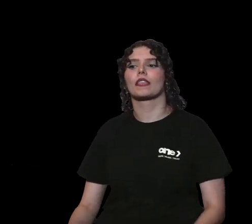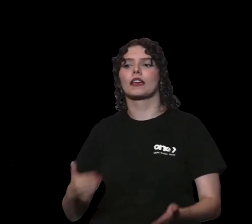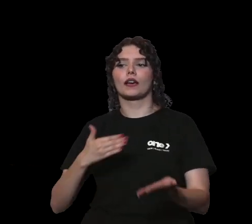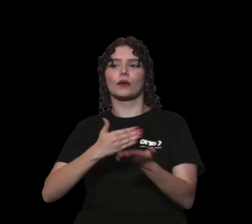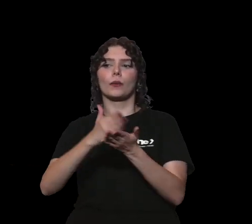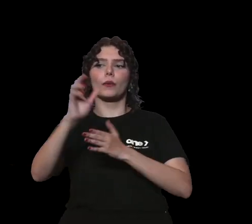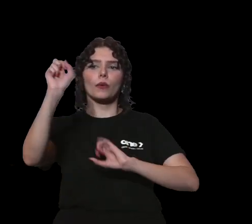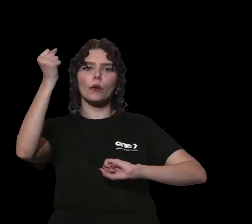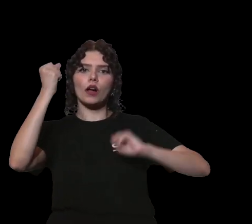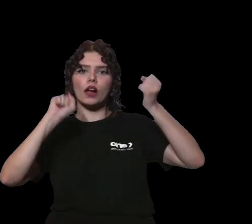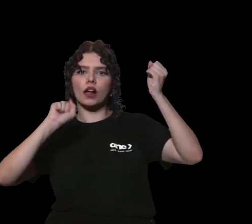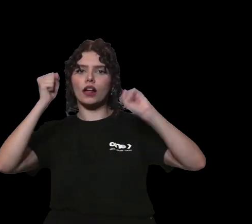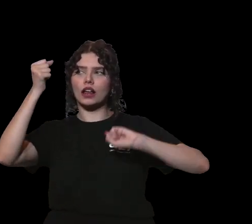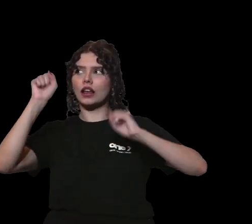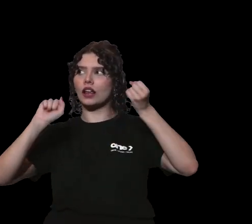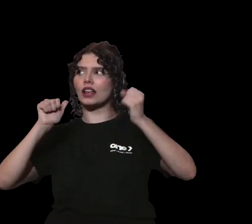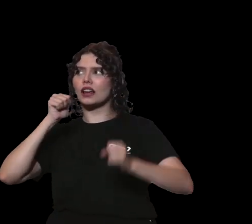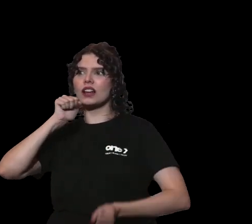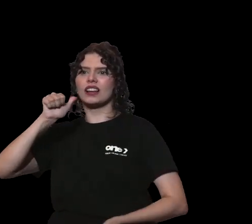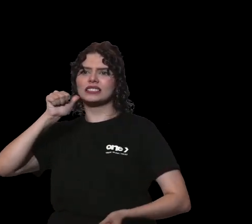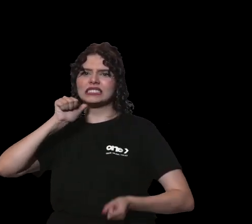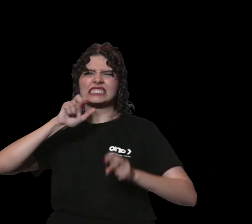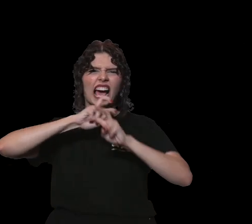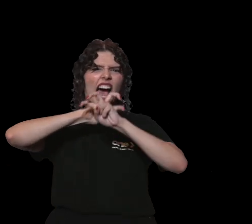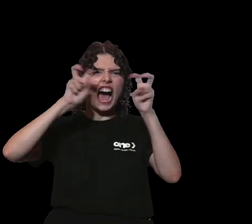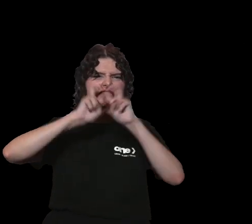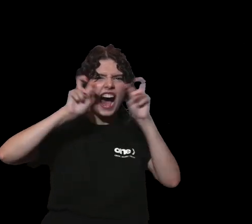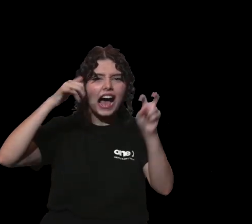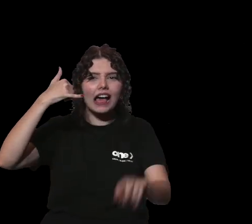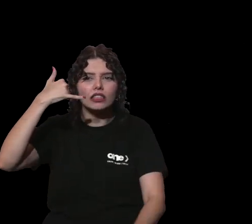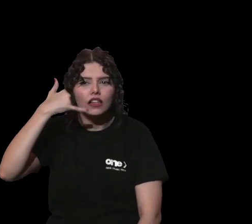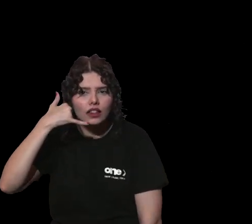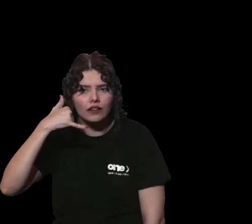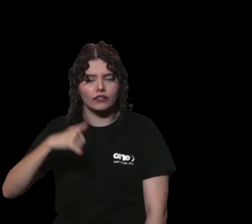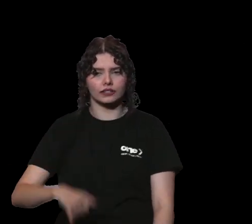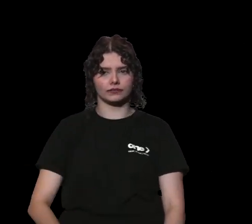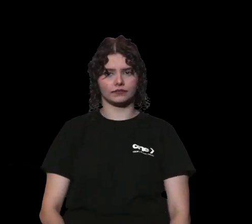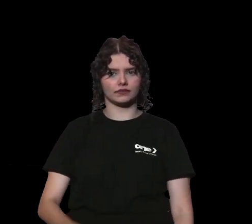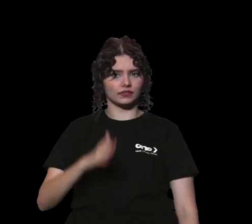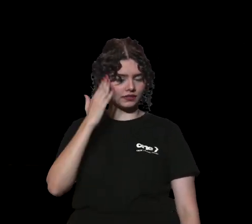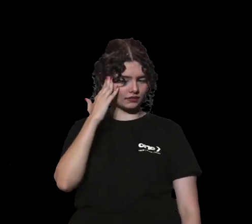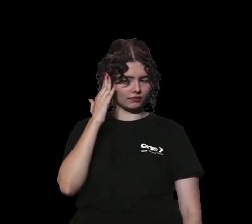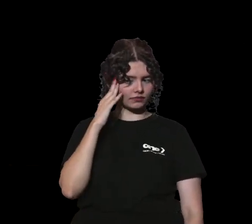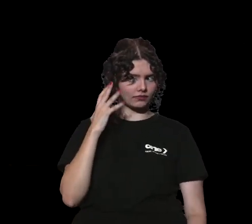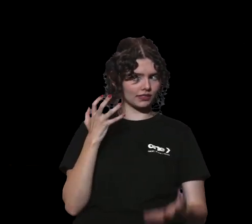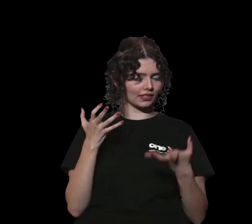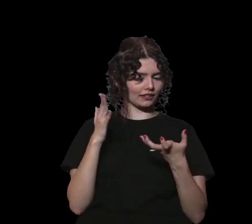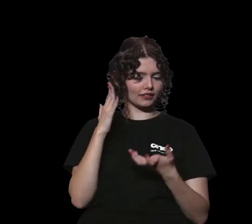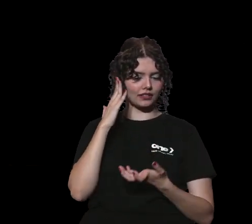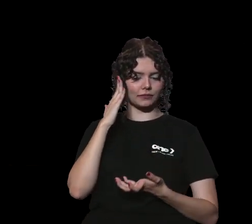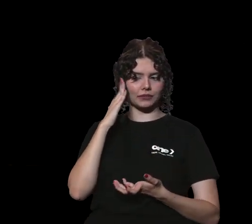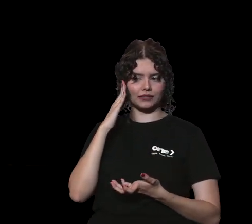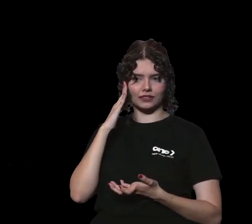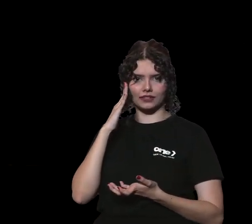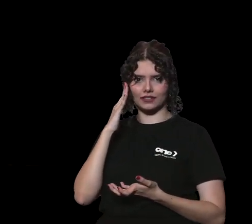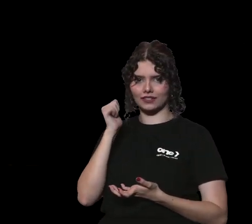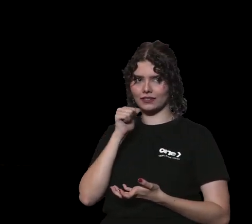meus exercícios, eu comecei a ver que aquela mulher estava gritando no telefone. E sabe quando você fica curioso para saber o que as pessoas estão